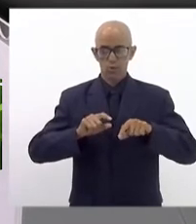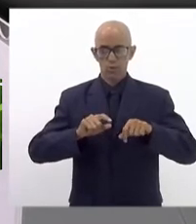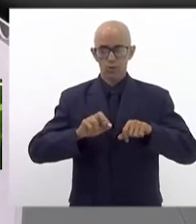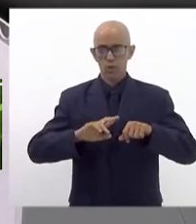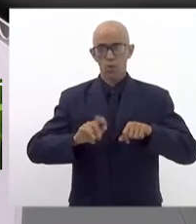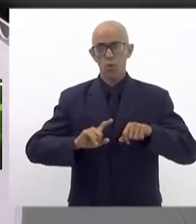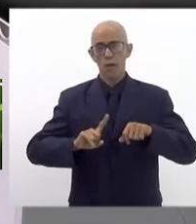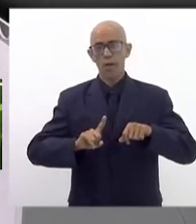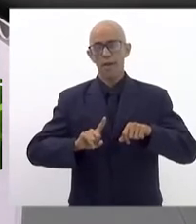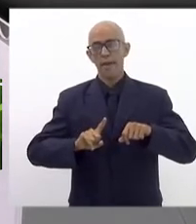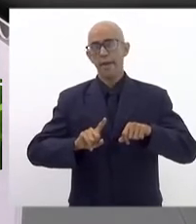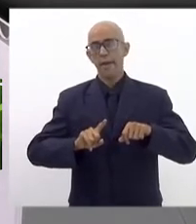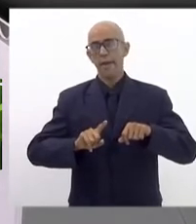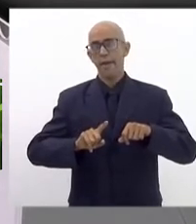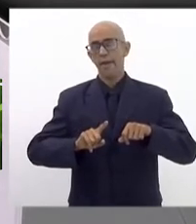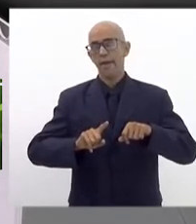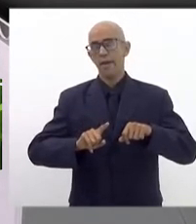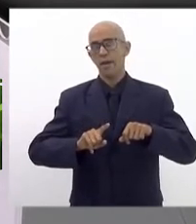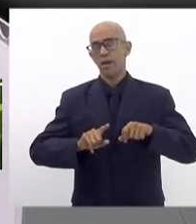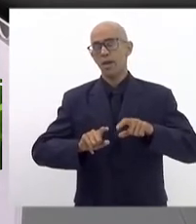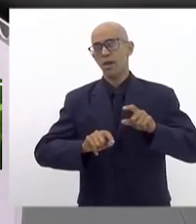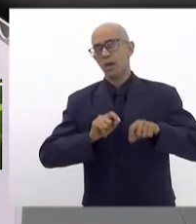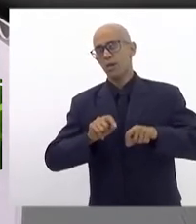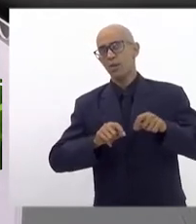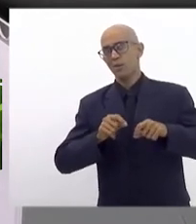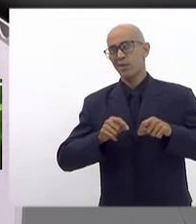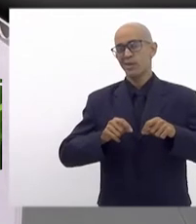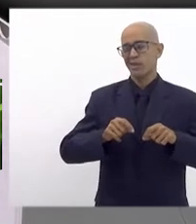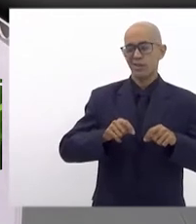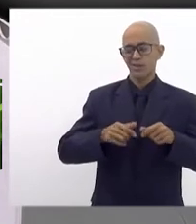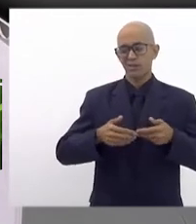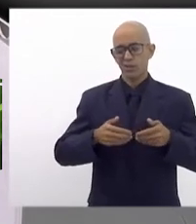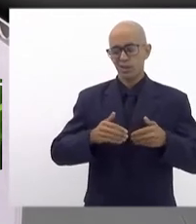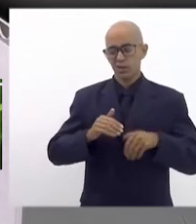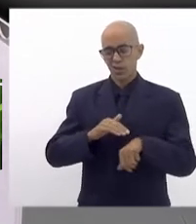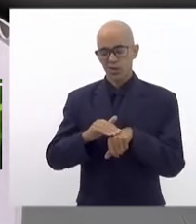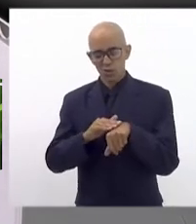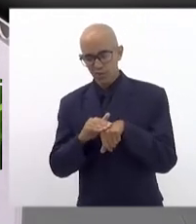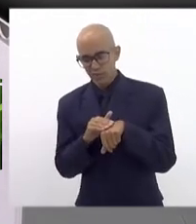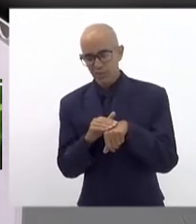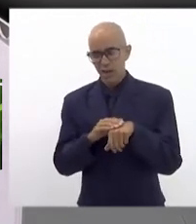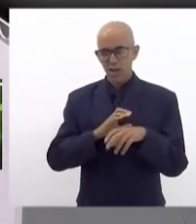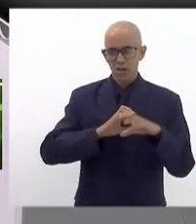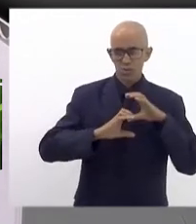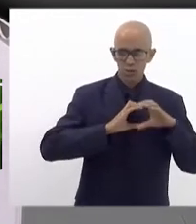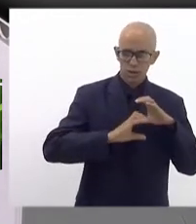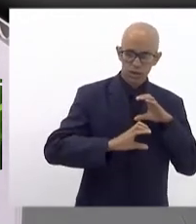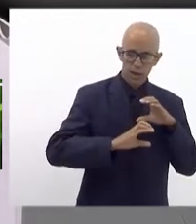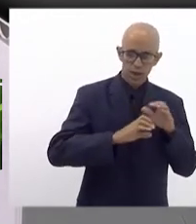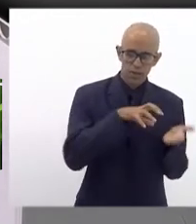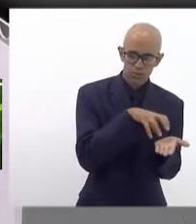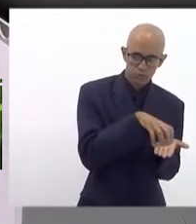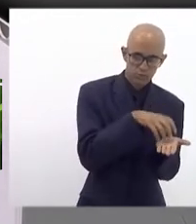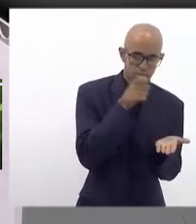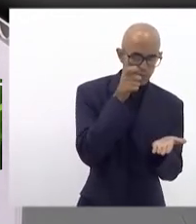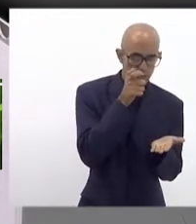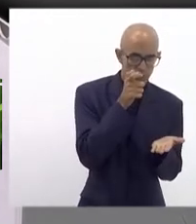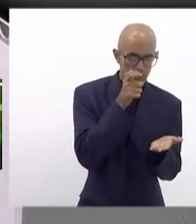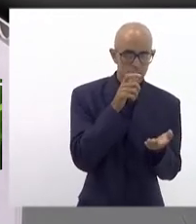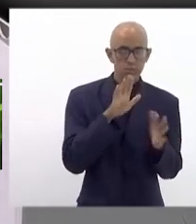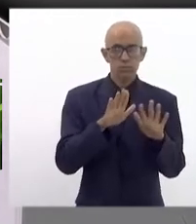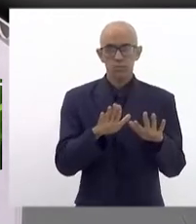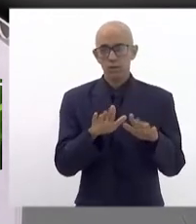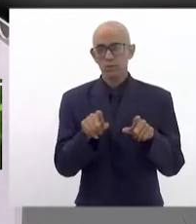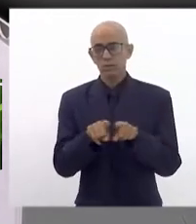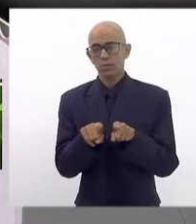forma... em termos de abertura, em termos de diálogo com segmentos interessados,